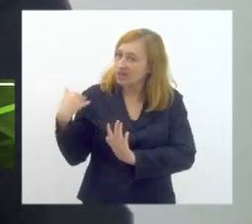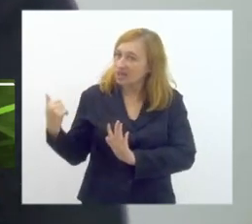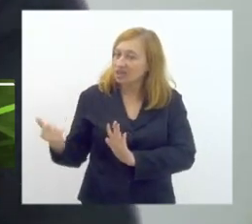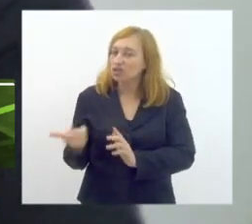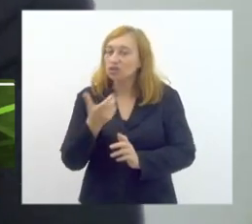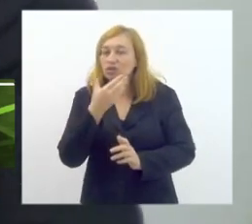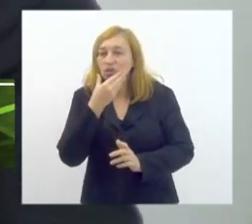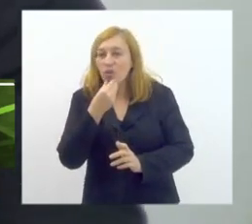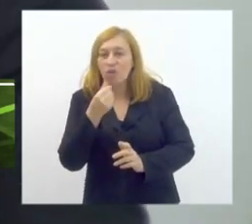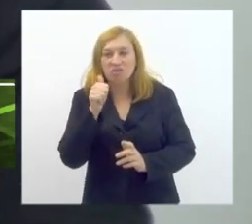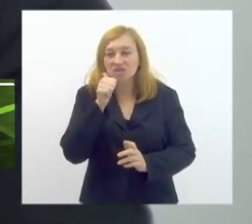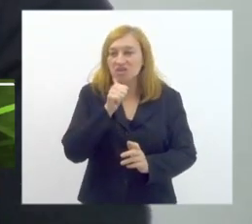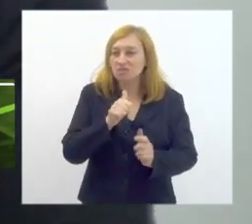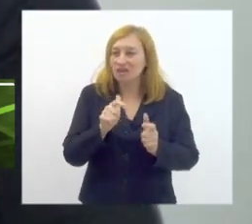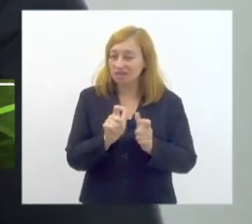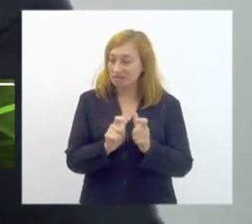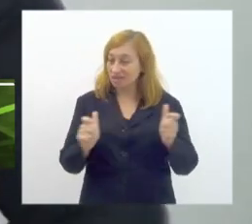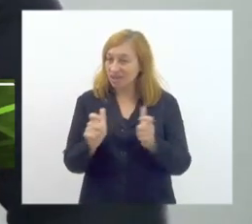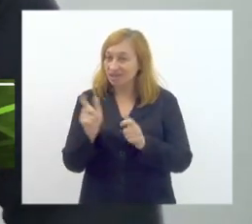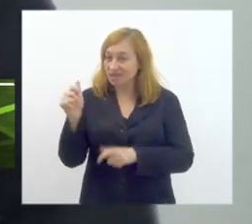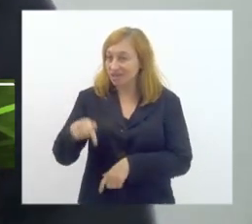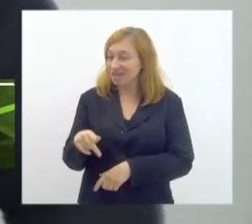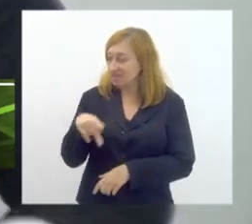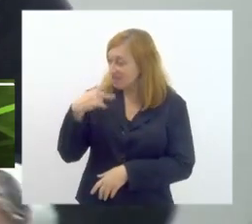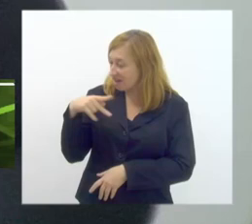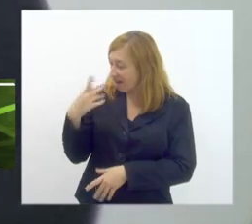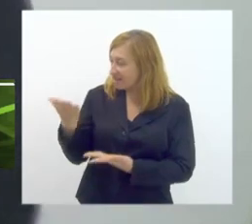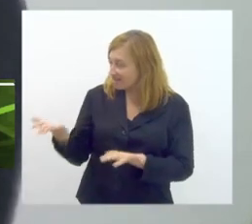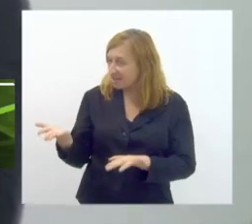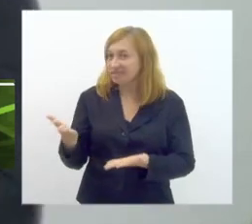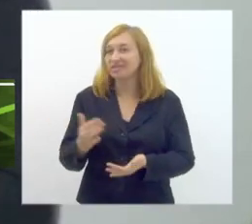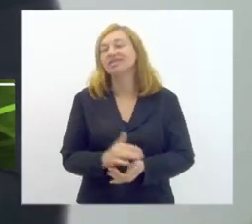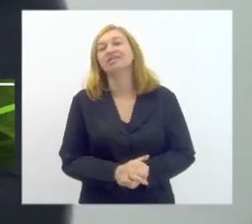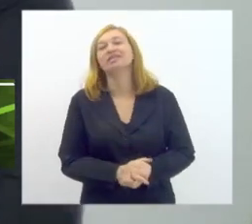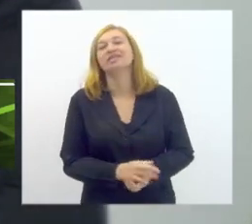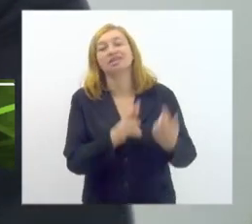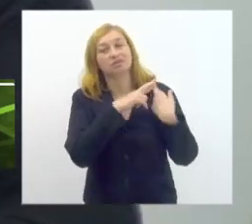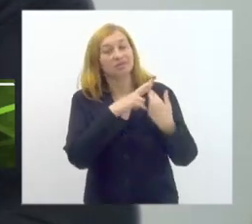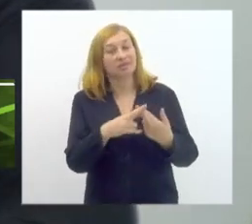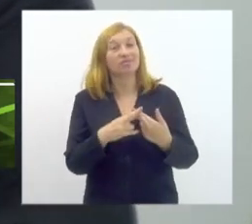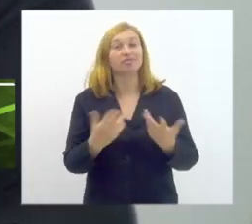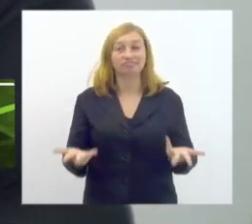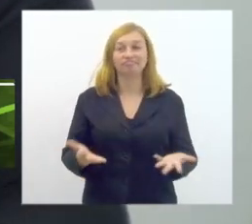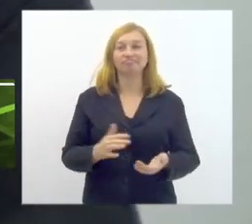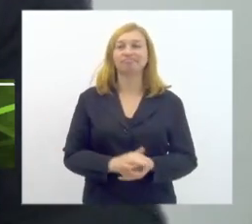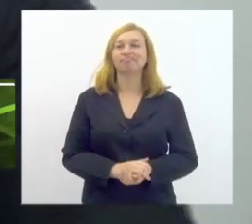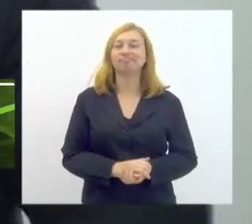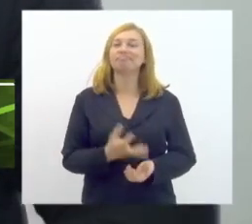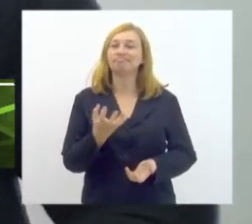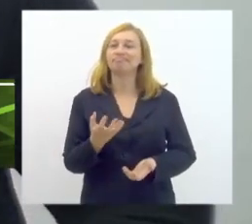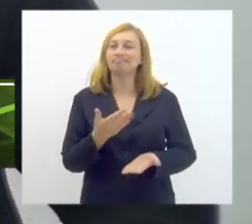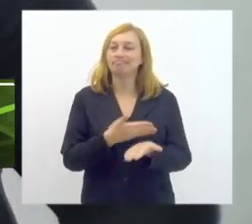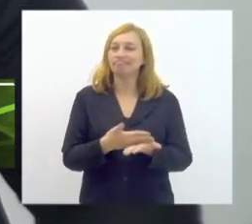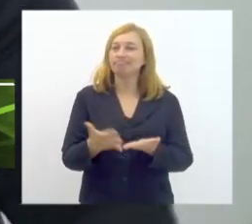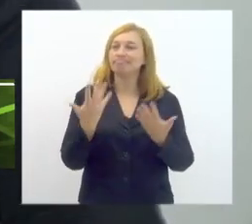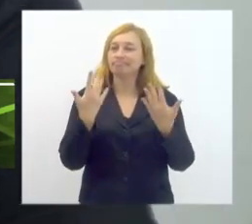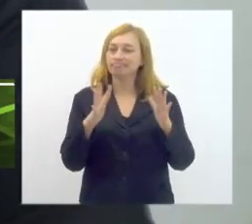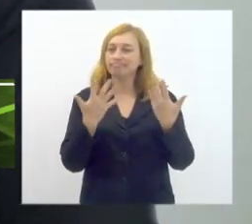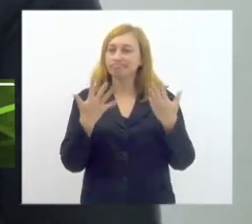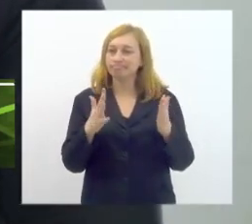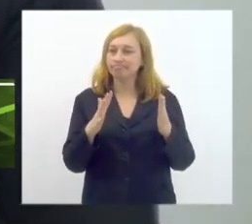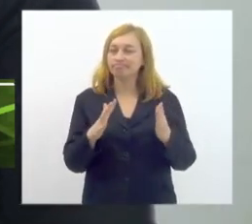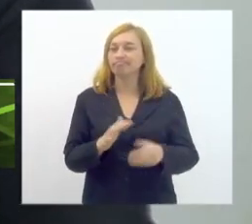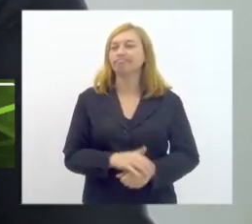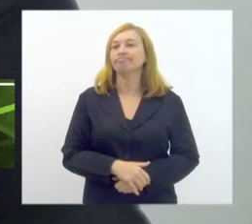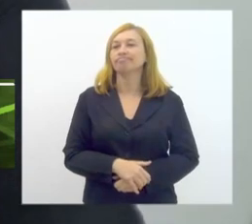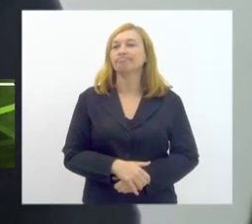homens e grandes mulheres que aqui falaram. Né? Está usando a palavra agora, é de suma responsabilidade. Mas quero iniciar saudando aqui o